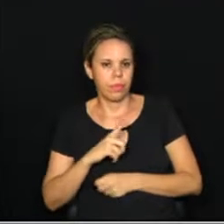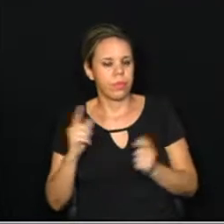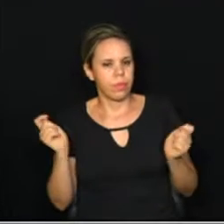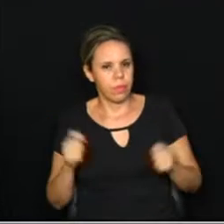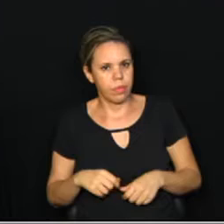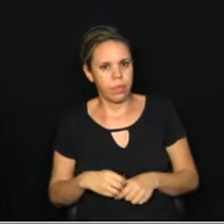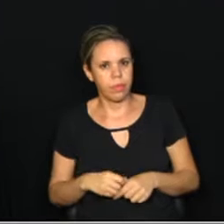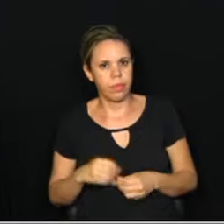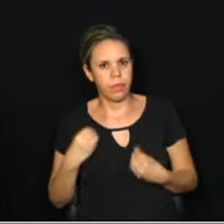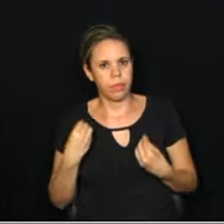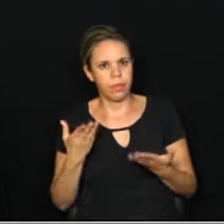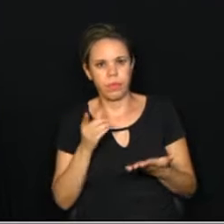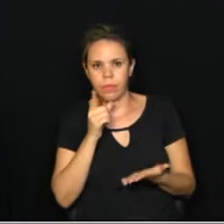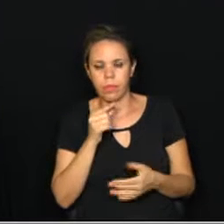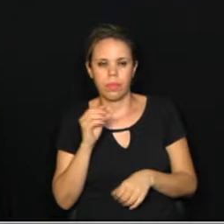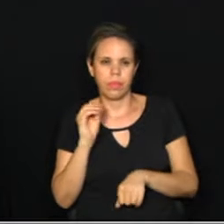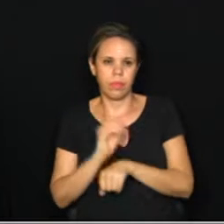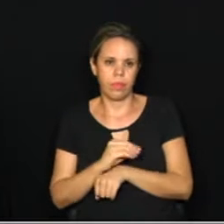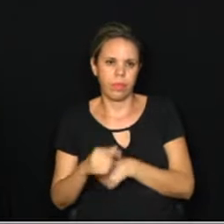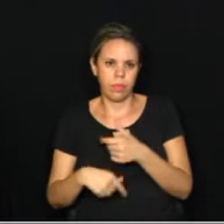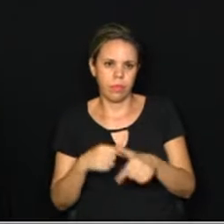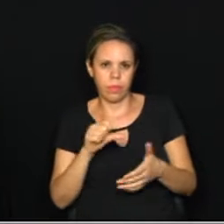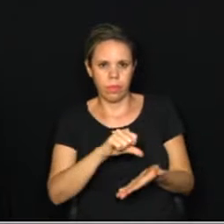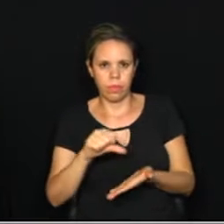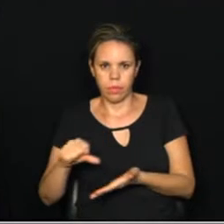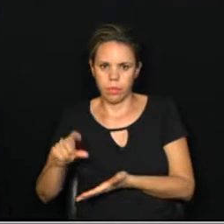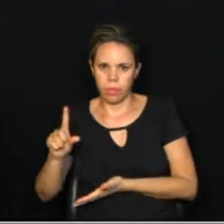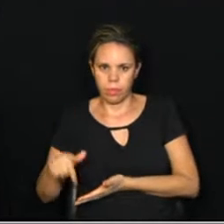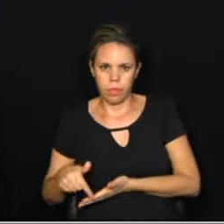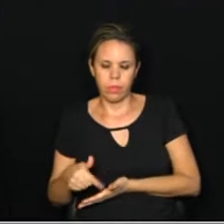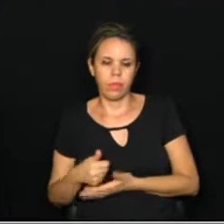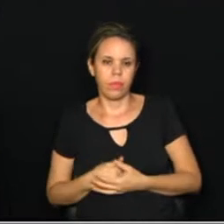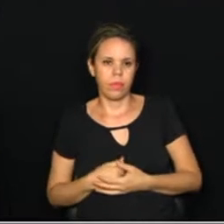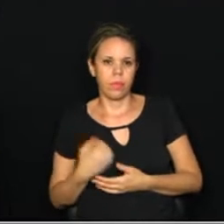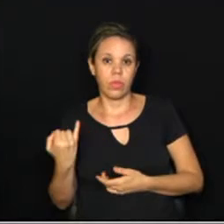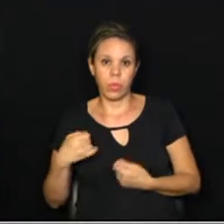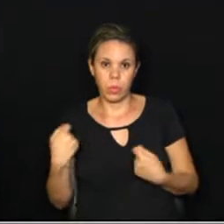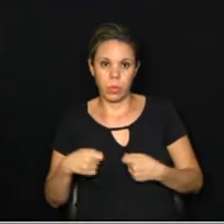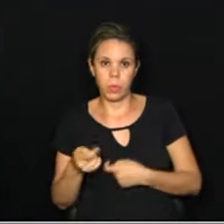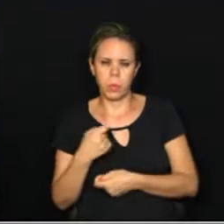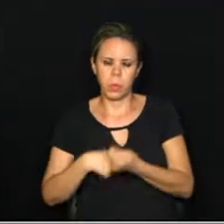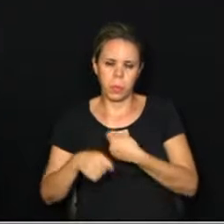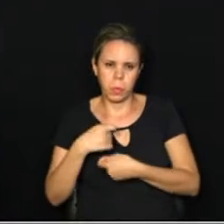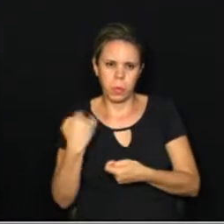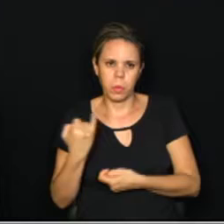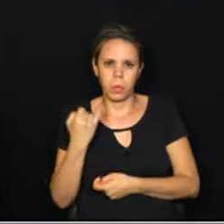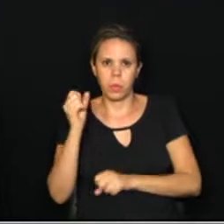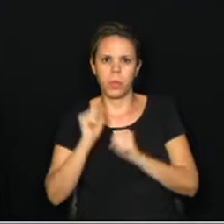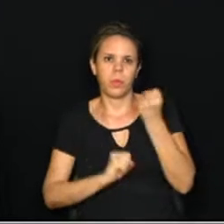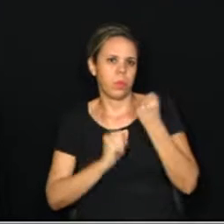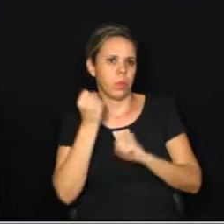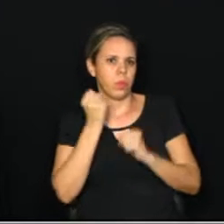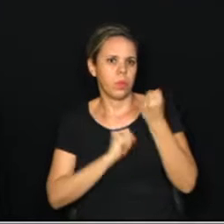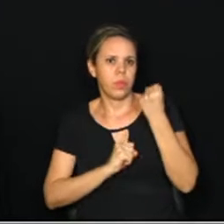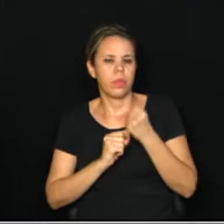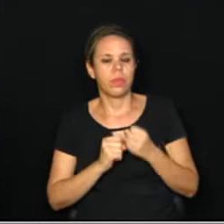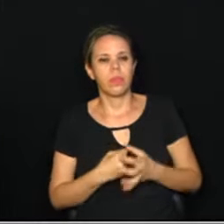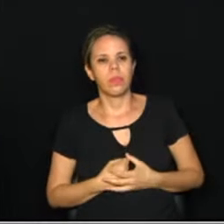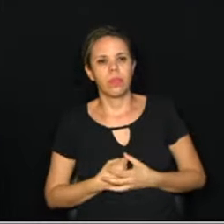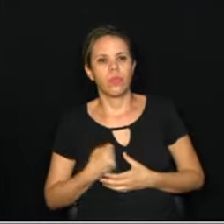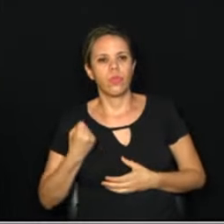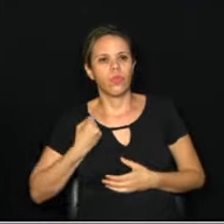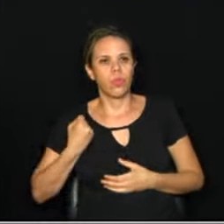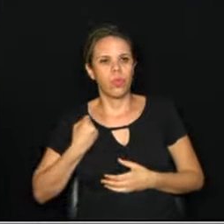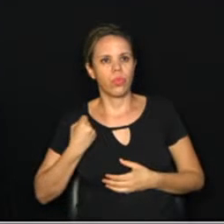de garantir o abastecimento para a nossa região, que ela é pujante, né, tanto economicamente, industrialmente, e quanto ao número